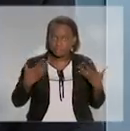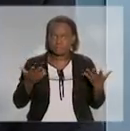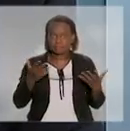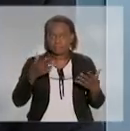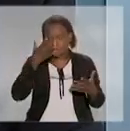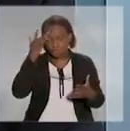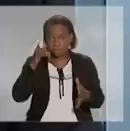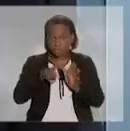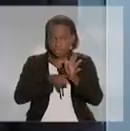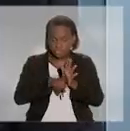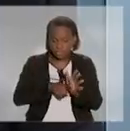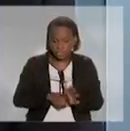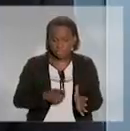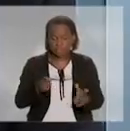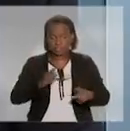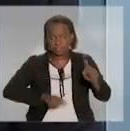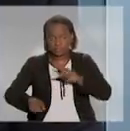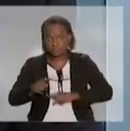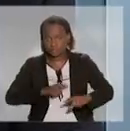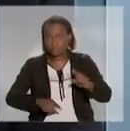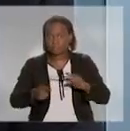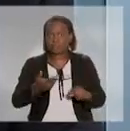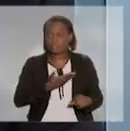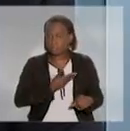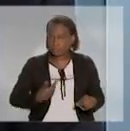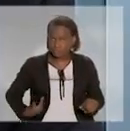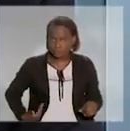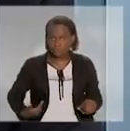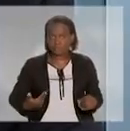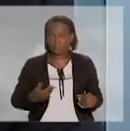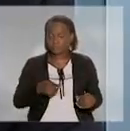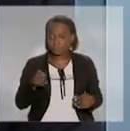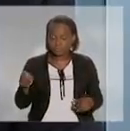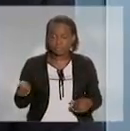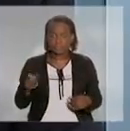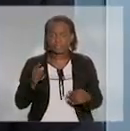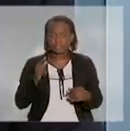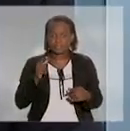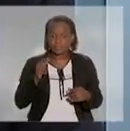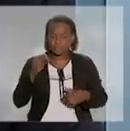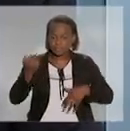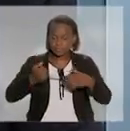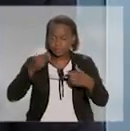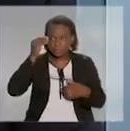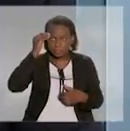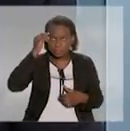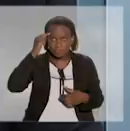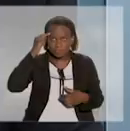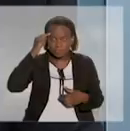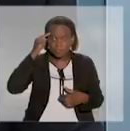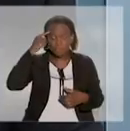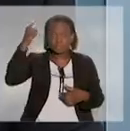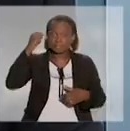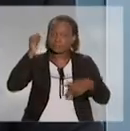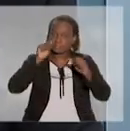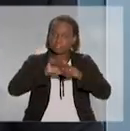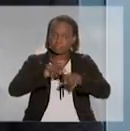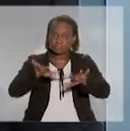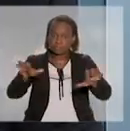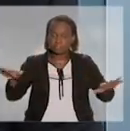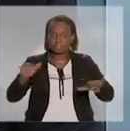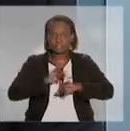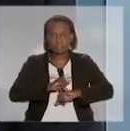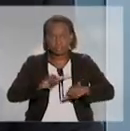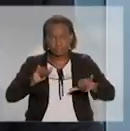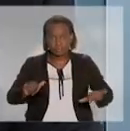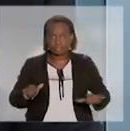para pesquisadores e gestores e burocratas colocar para fora, né, essas iniciativas e